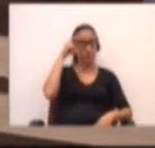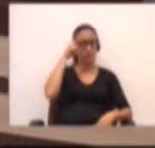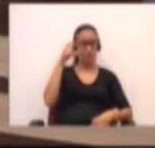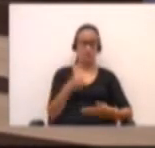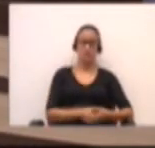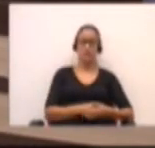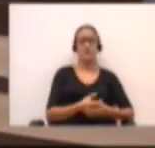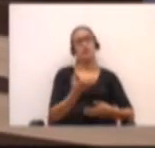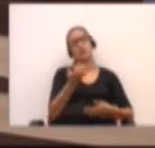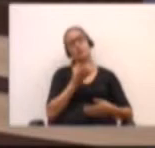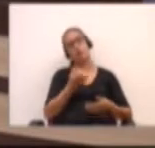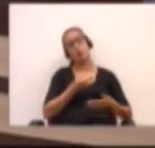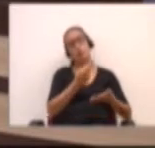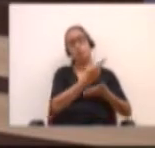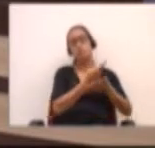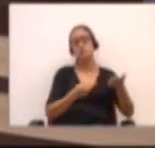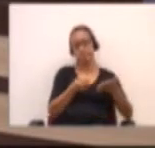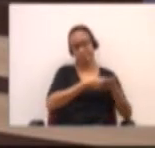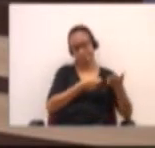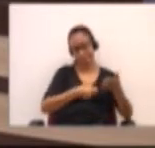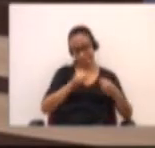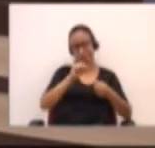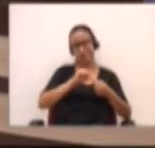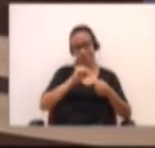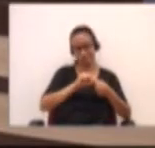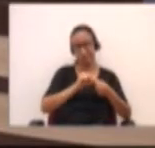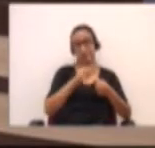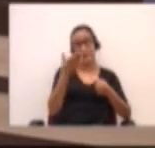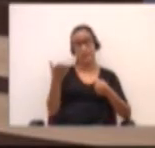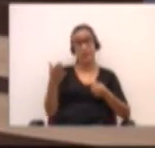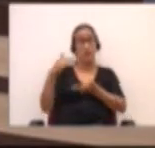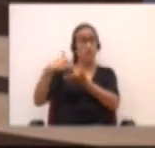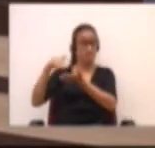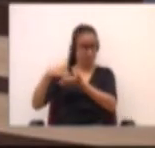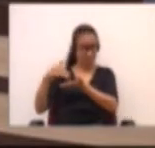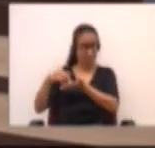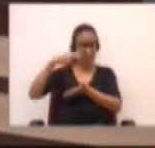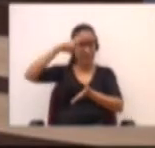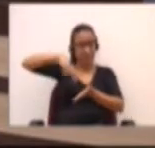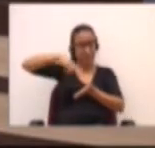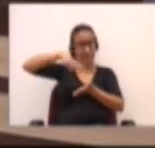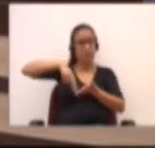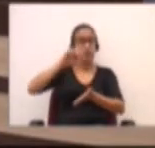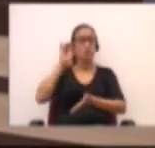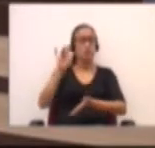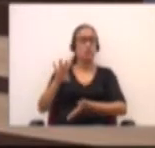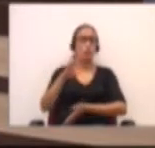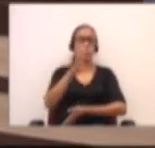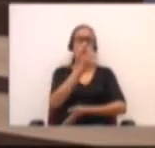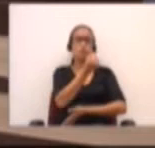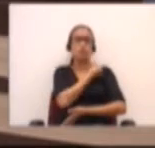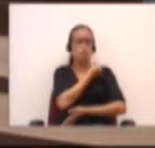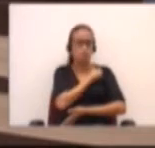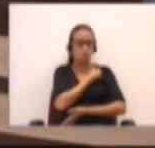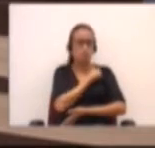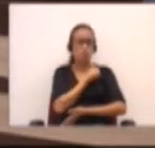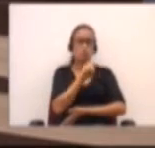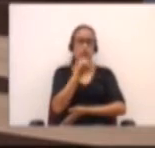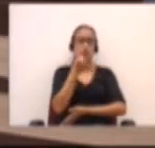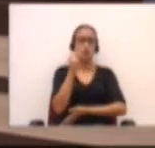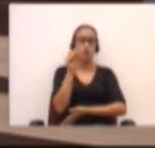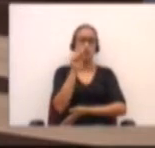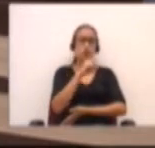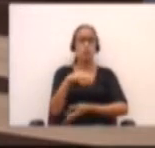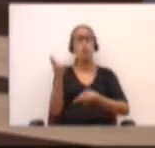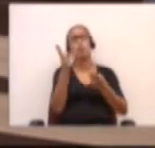o vereador Lebão, primeiro secretário, lesse apenas o número e o nome do autor do requerimento para agilidade